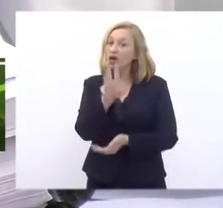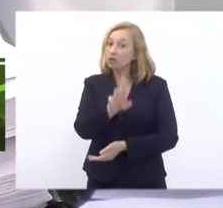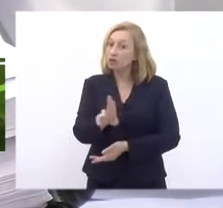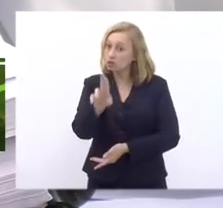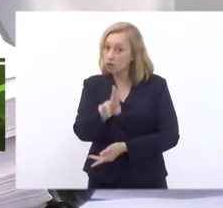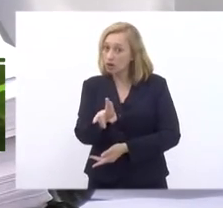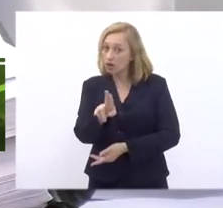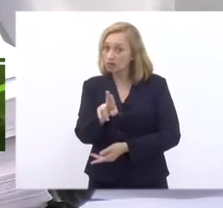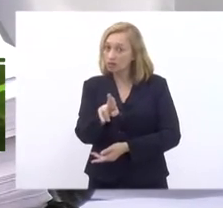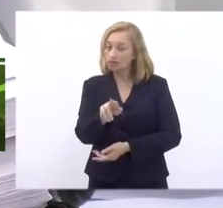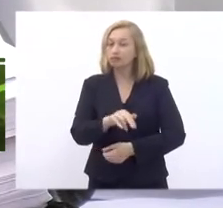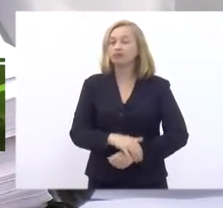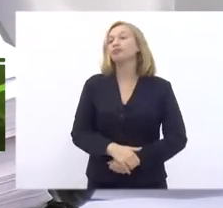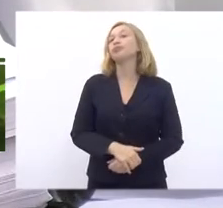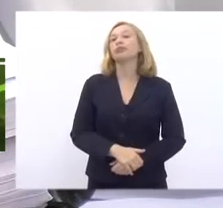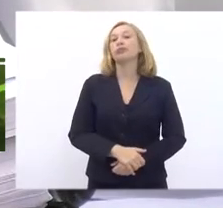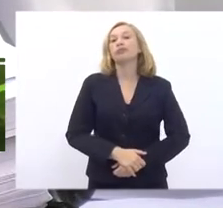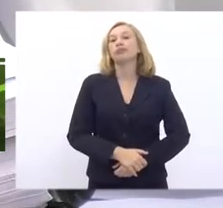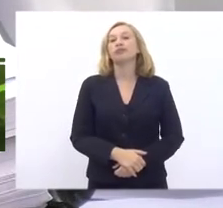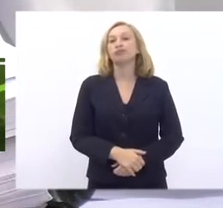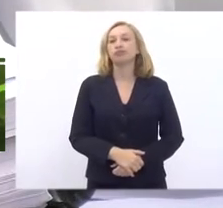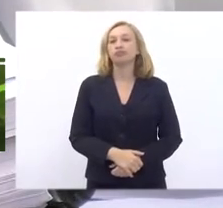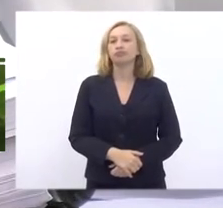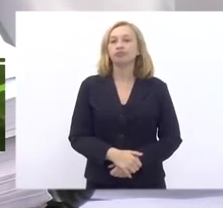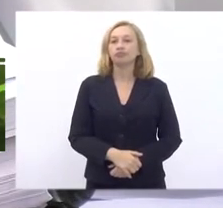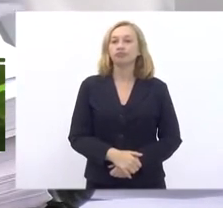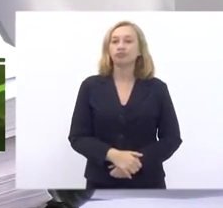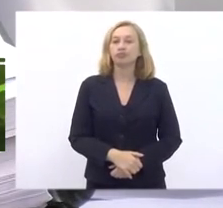Só o usuário que paga.